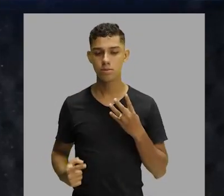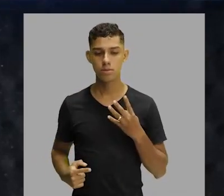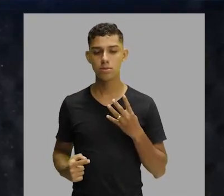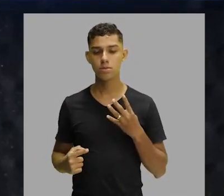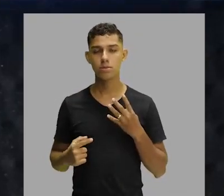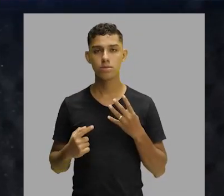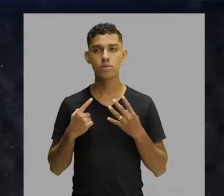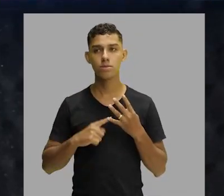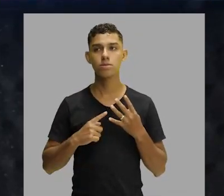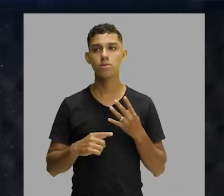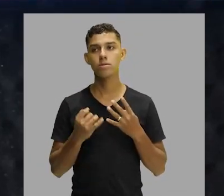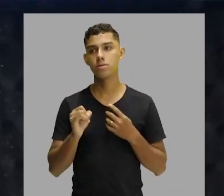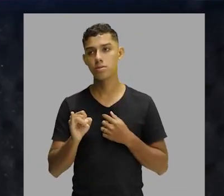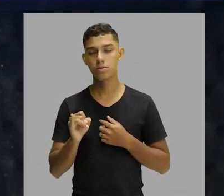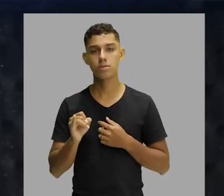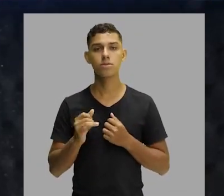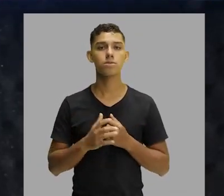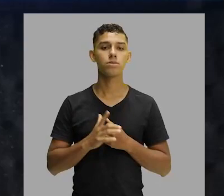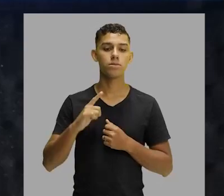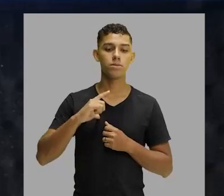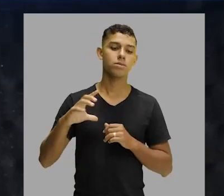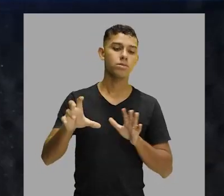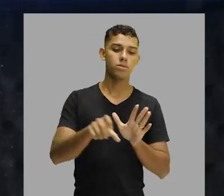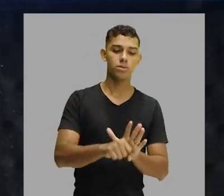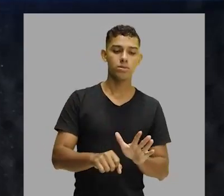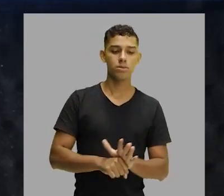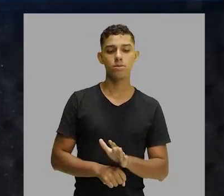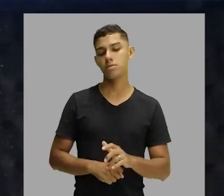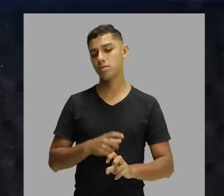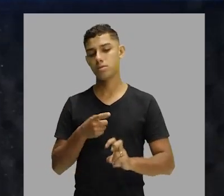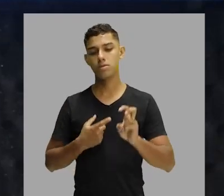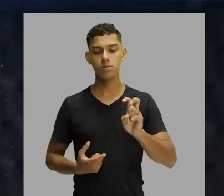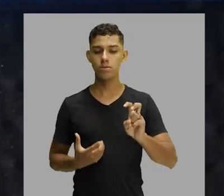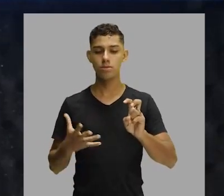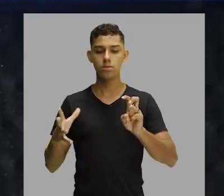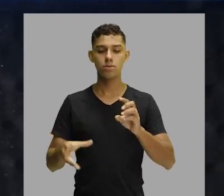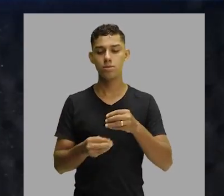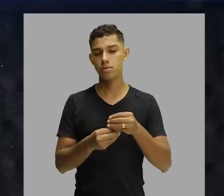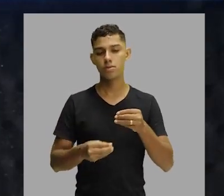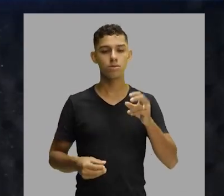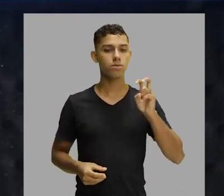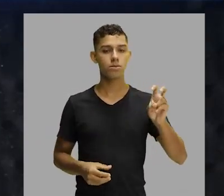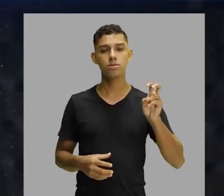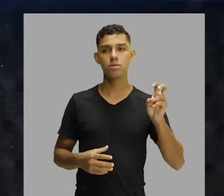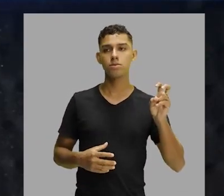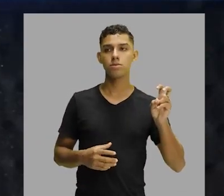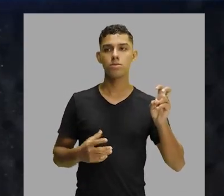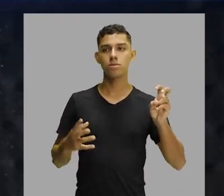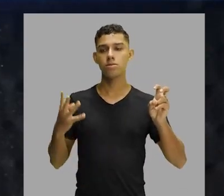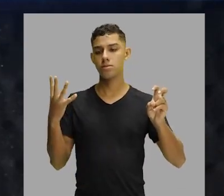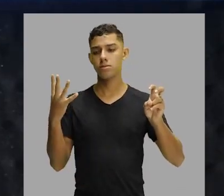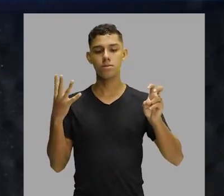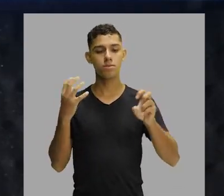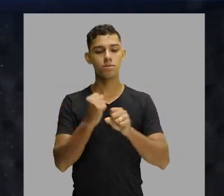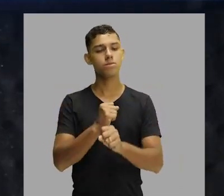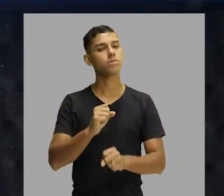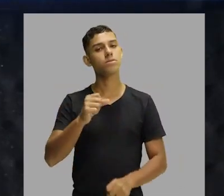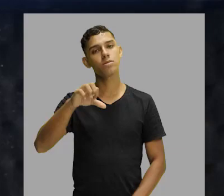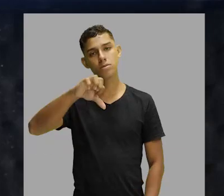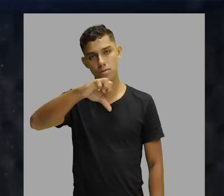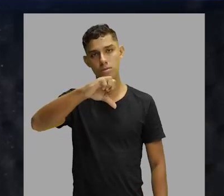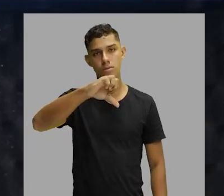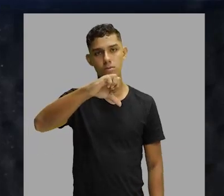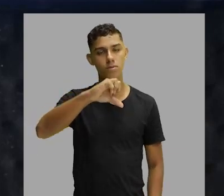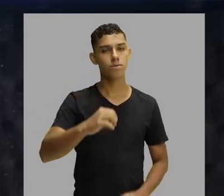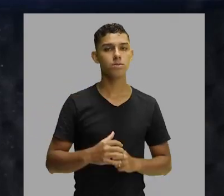recebesse um átomo que tenha 5 na última camada, certo? Percebam que a soma já não dá 8, dá